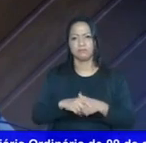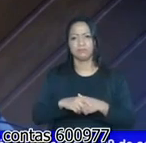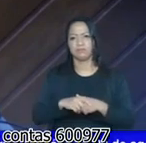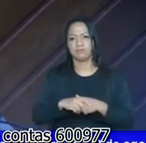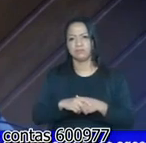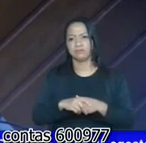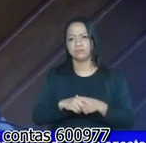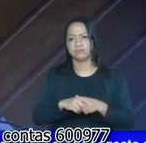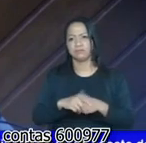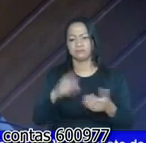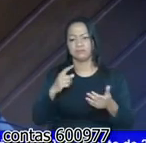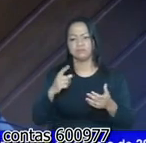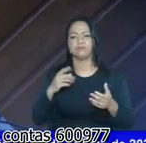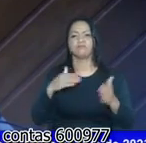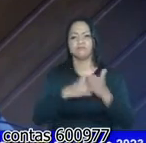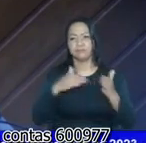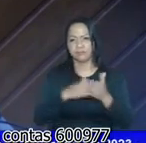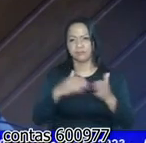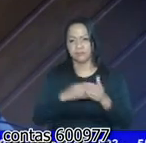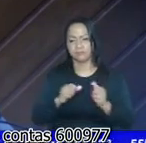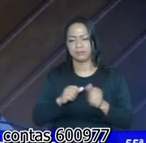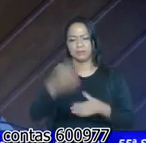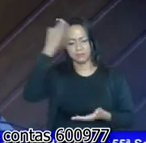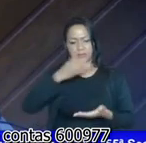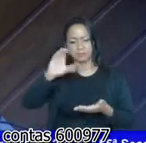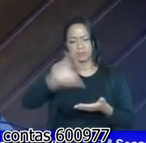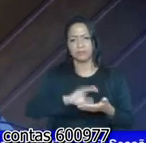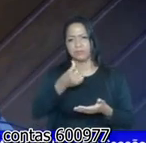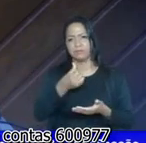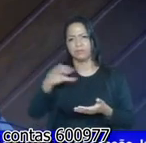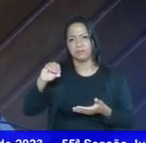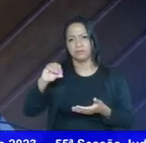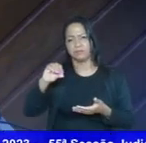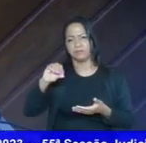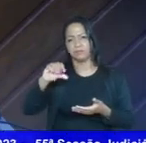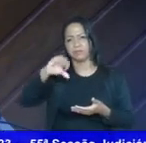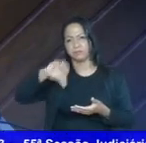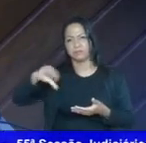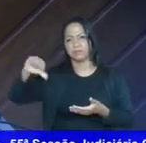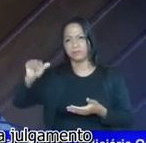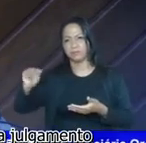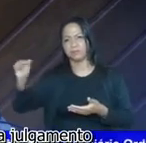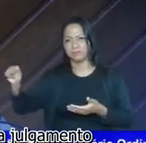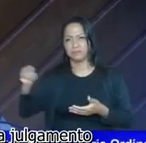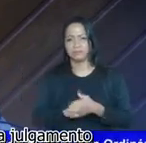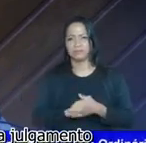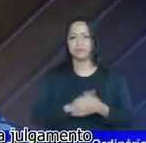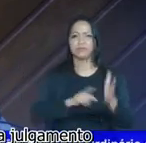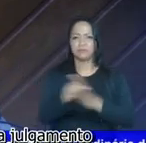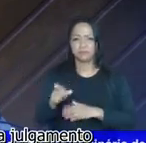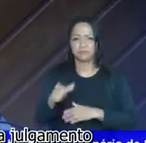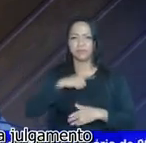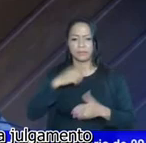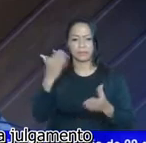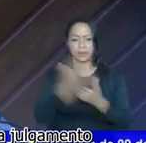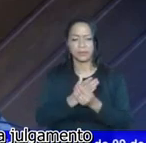negou provimento aos embargos de declaração, na prestação de contas 600.977. Eu pergunto aos colegas se há algum